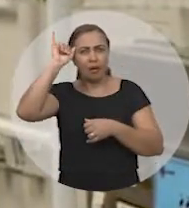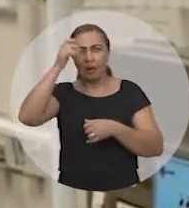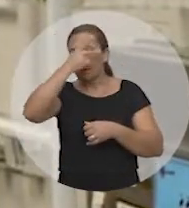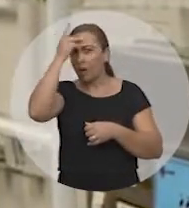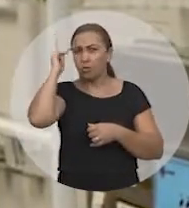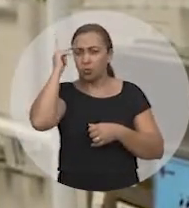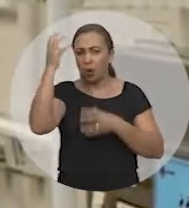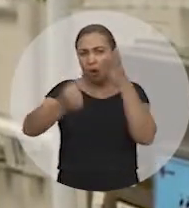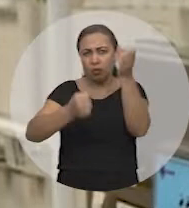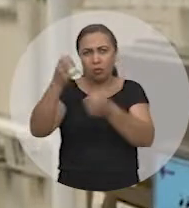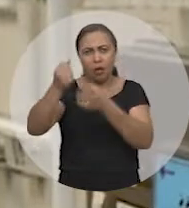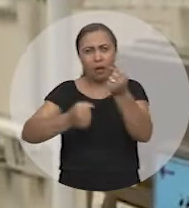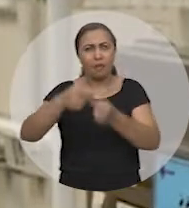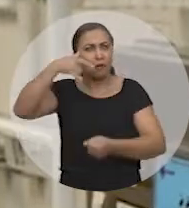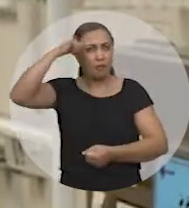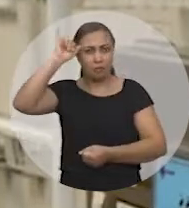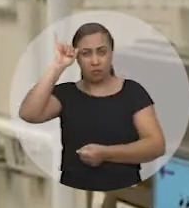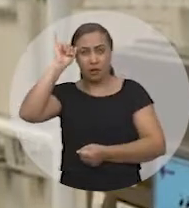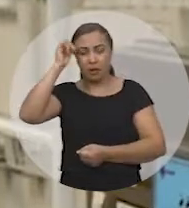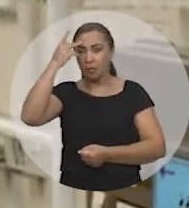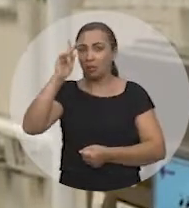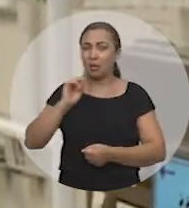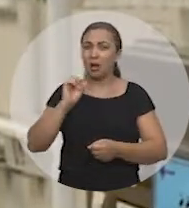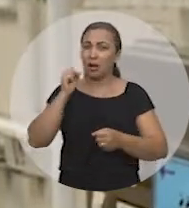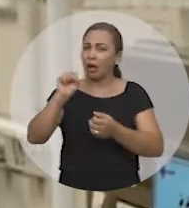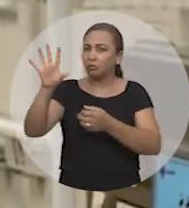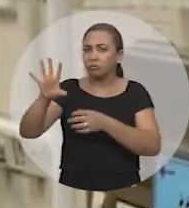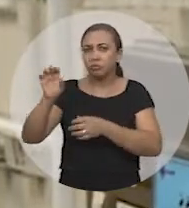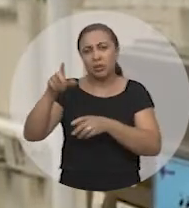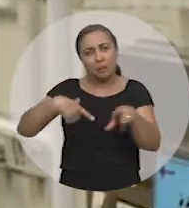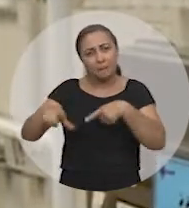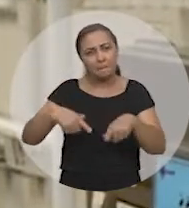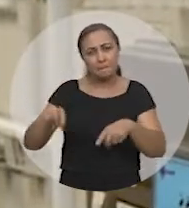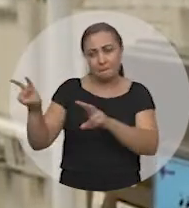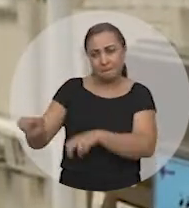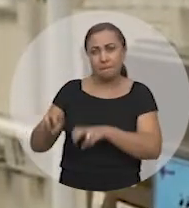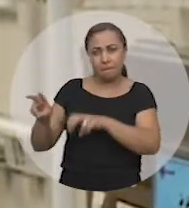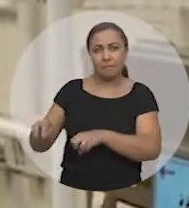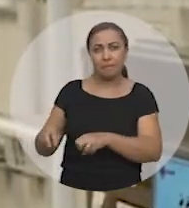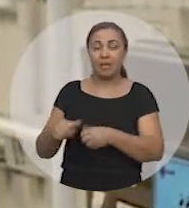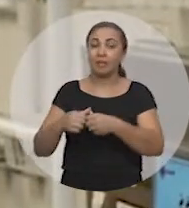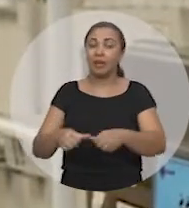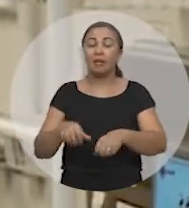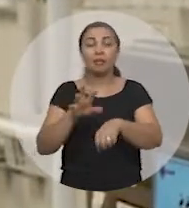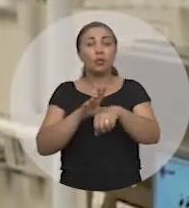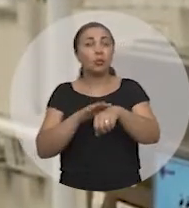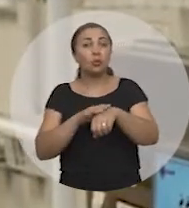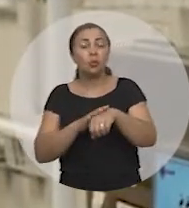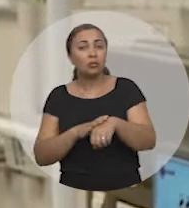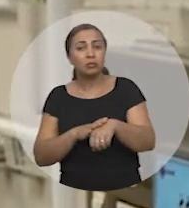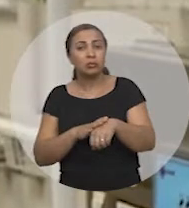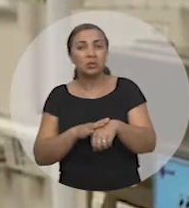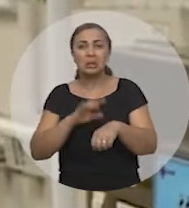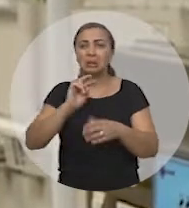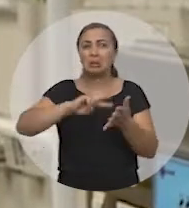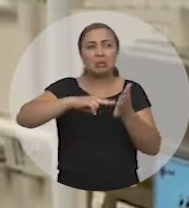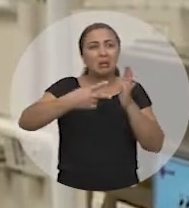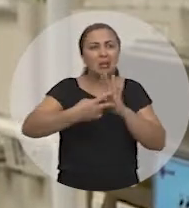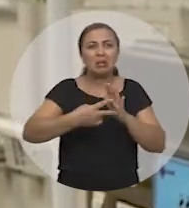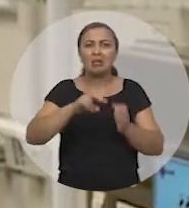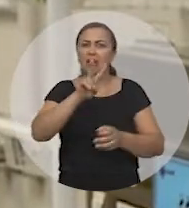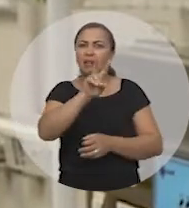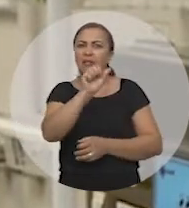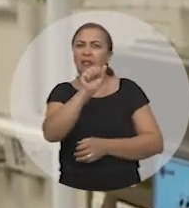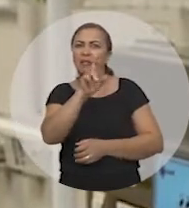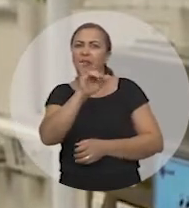trabalhavam por ganhando as vacas para atividade pecuária elas adoeciam de uma variante da